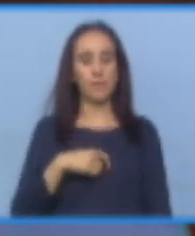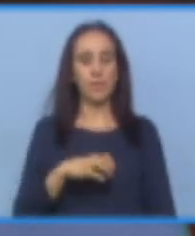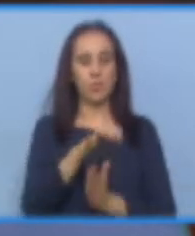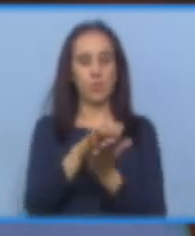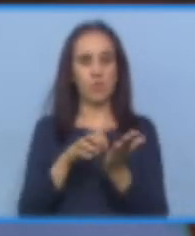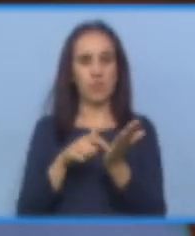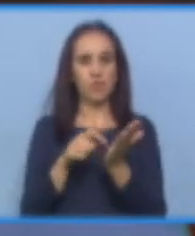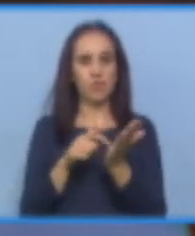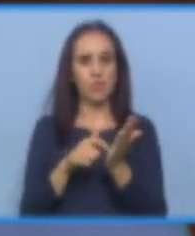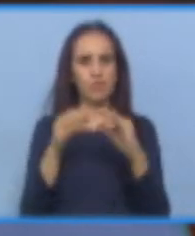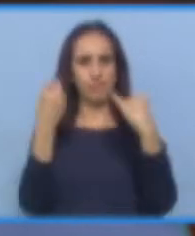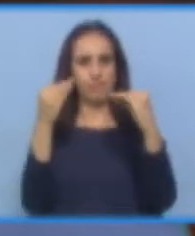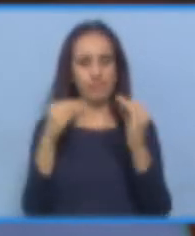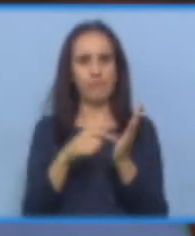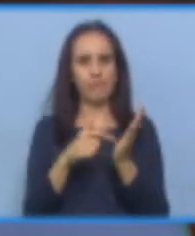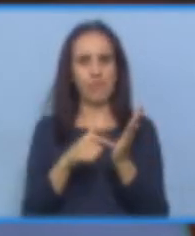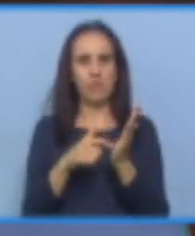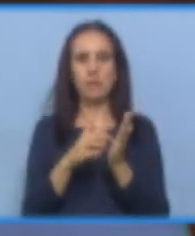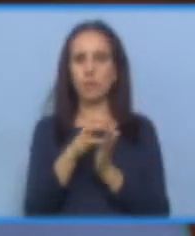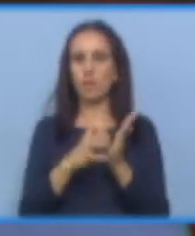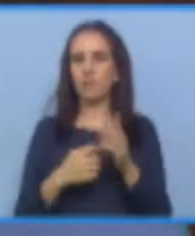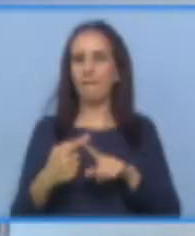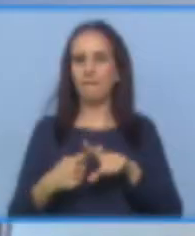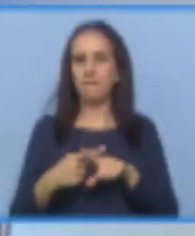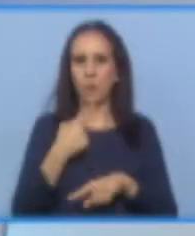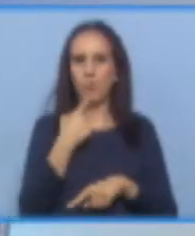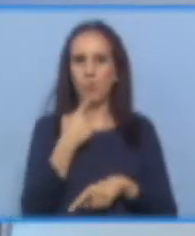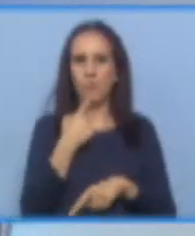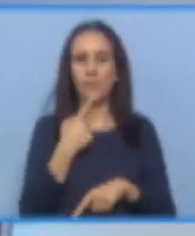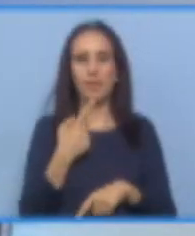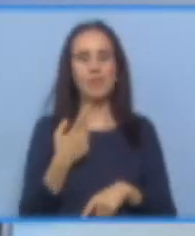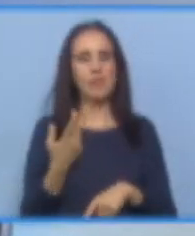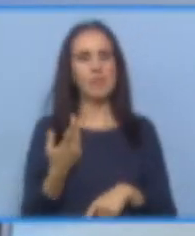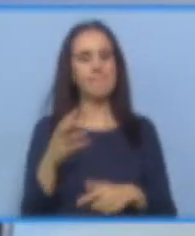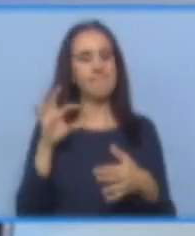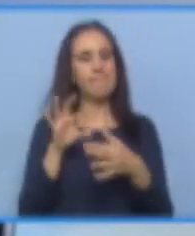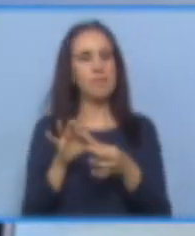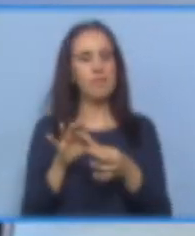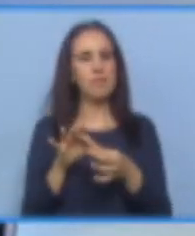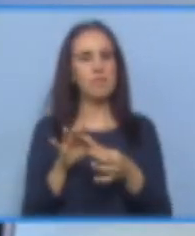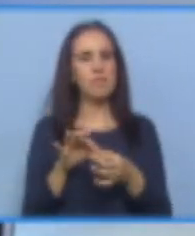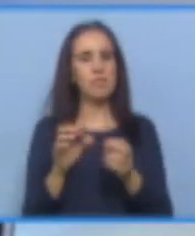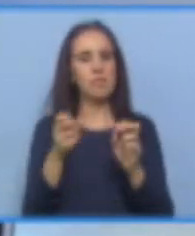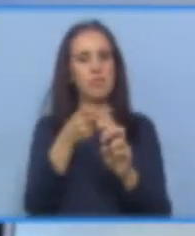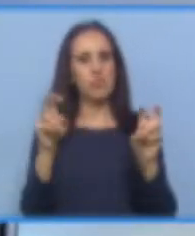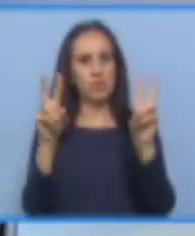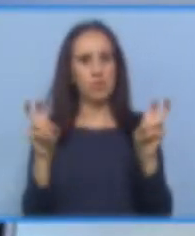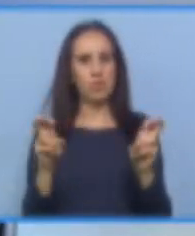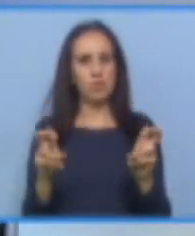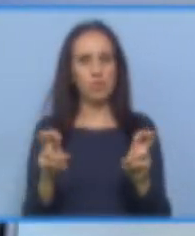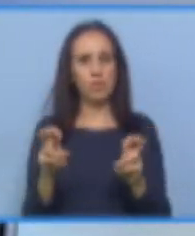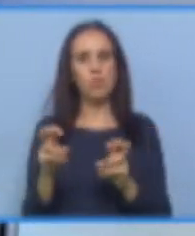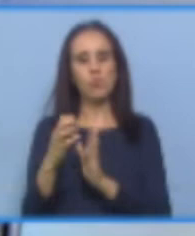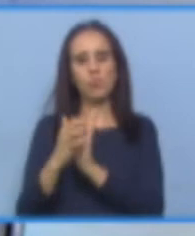acompanha estas catequeses é um texto muito interessante, que versa um excerto do